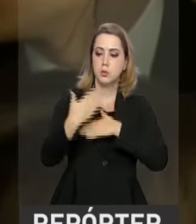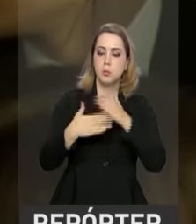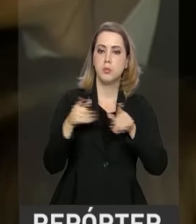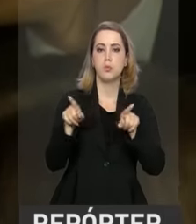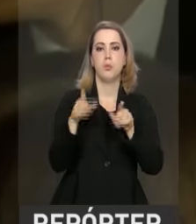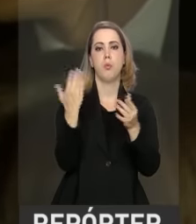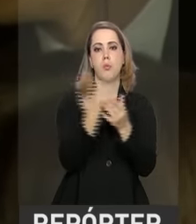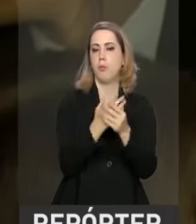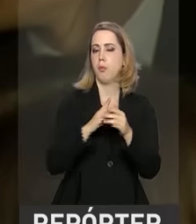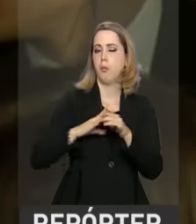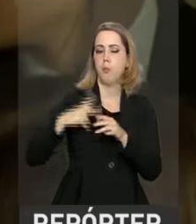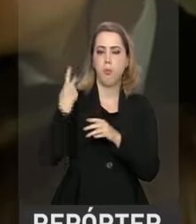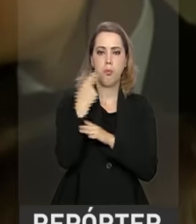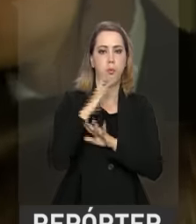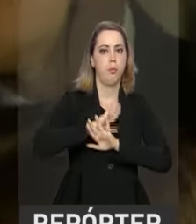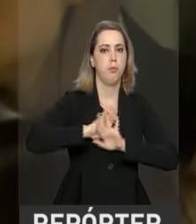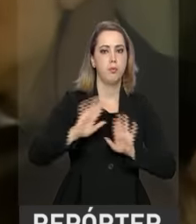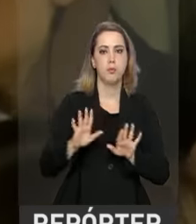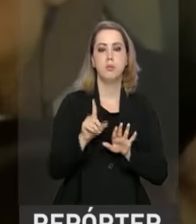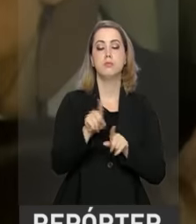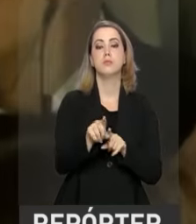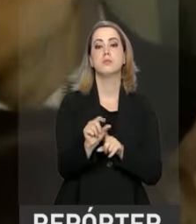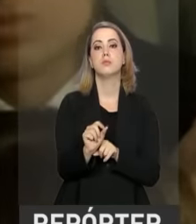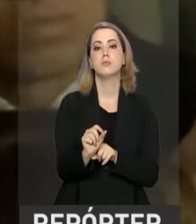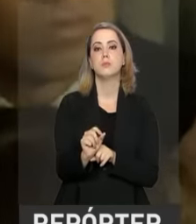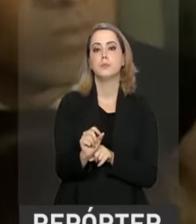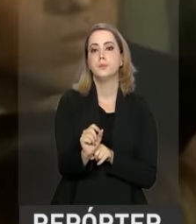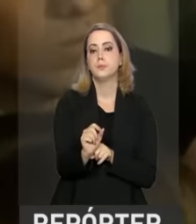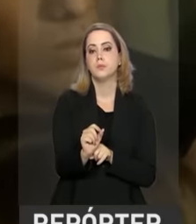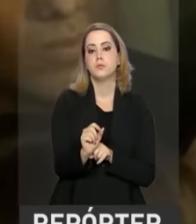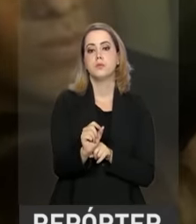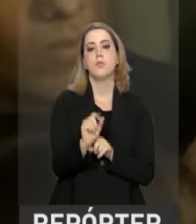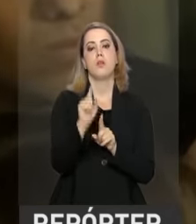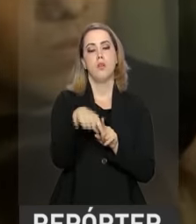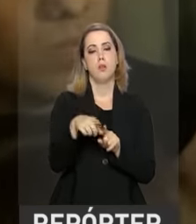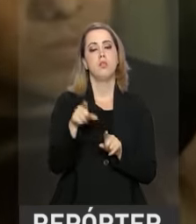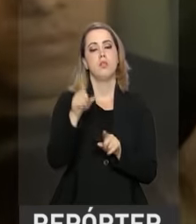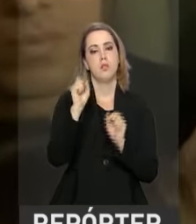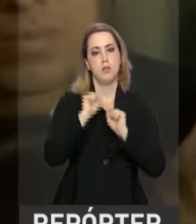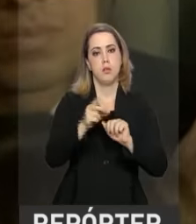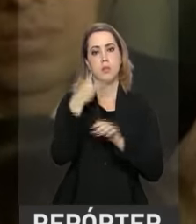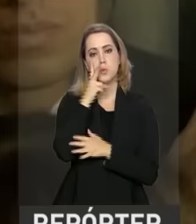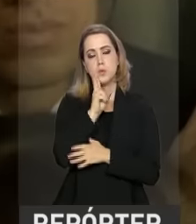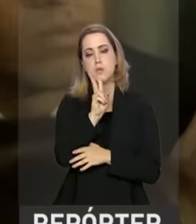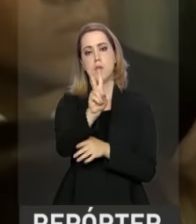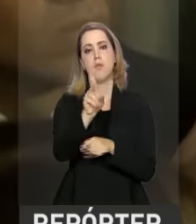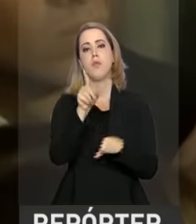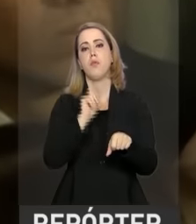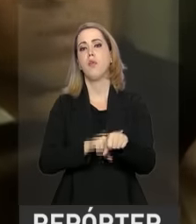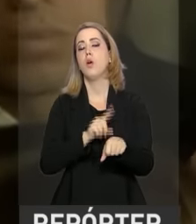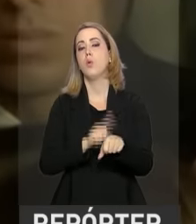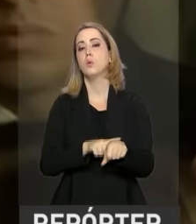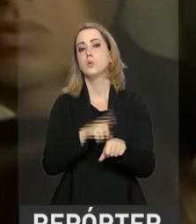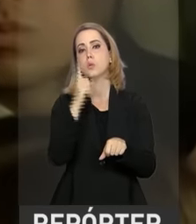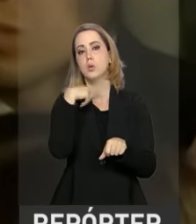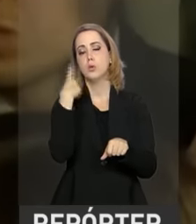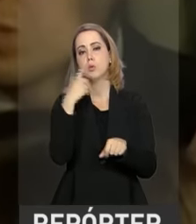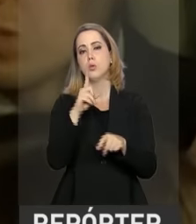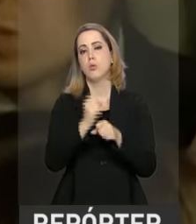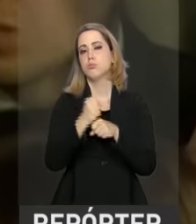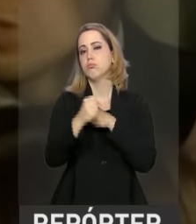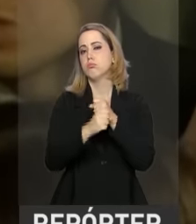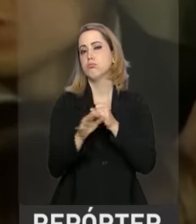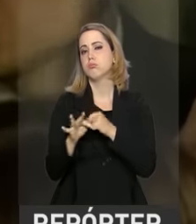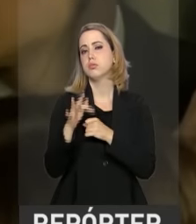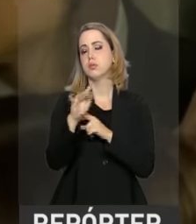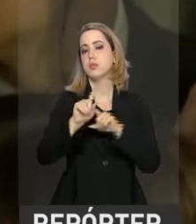absolutamente normal e que, inclusive, é possível prever no tempo como depois